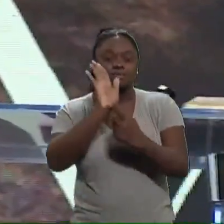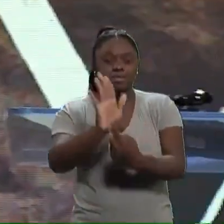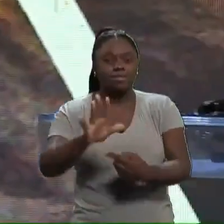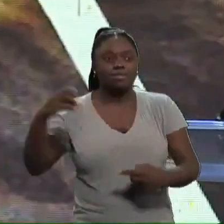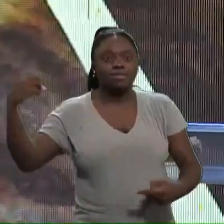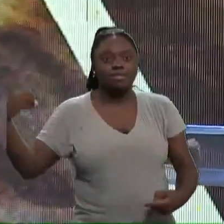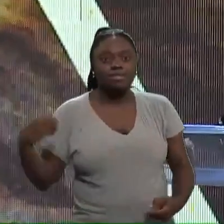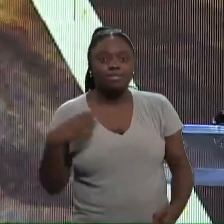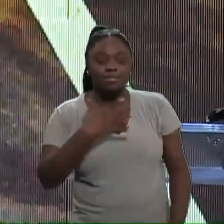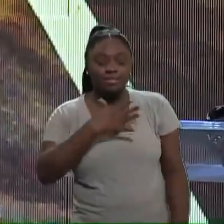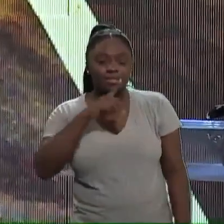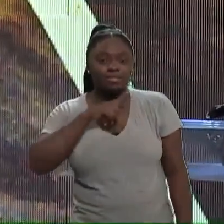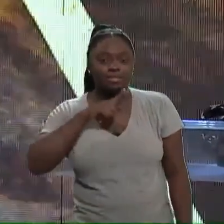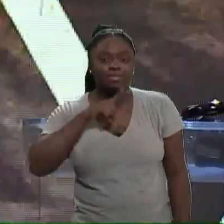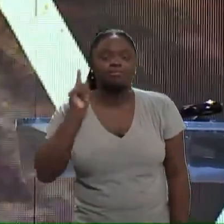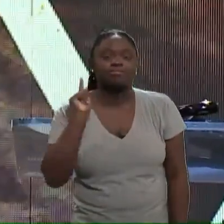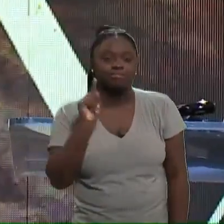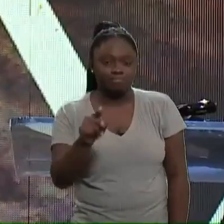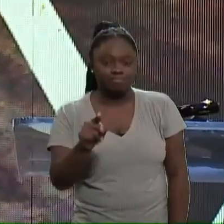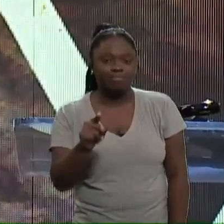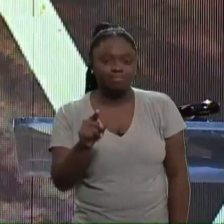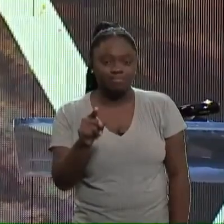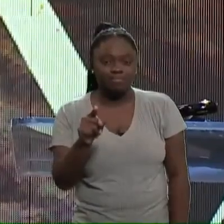o novo que Ele tem para você.